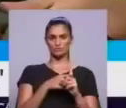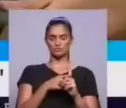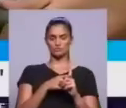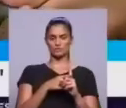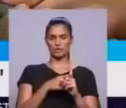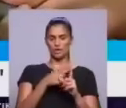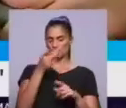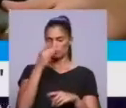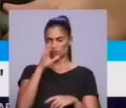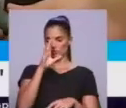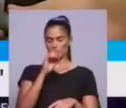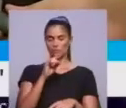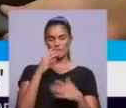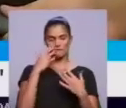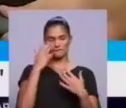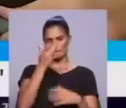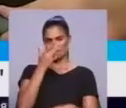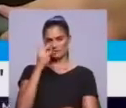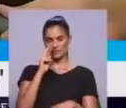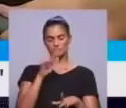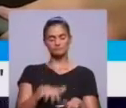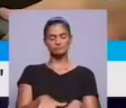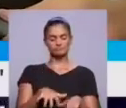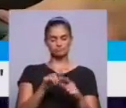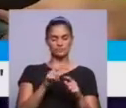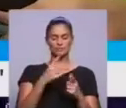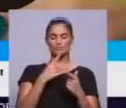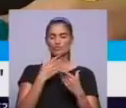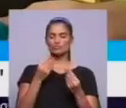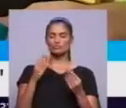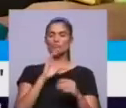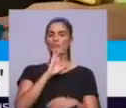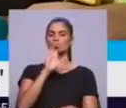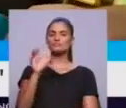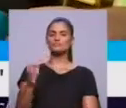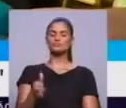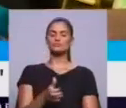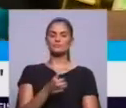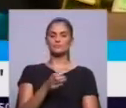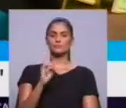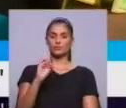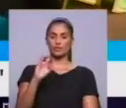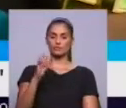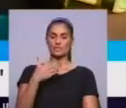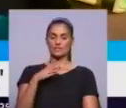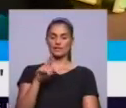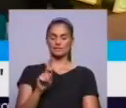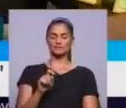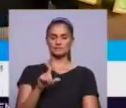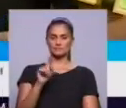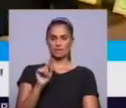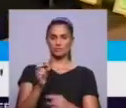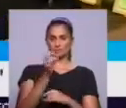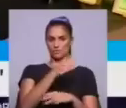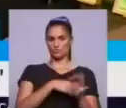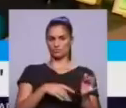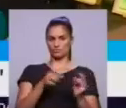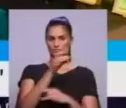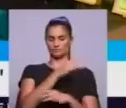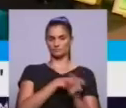interpretação do governo olha para a evolução em muitos países europeus